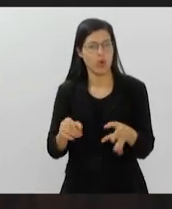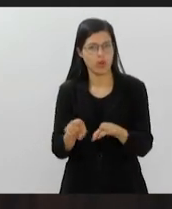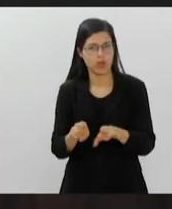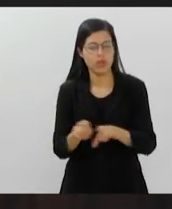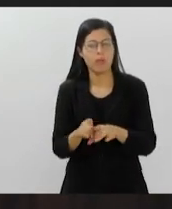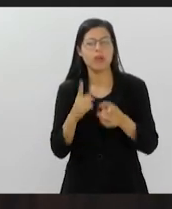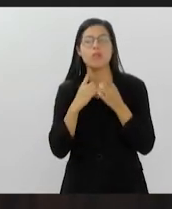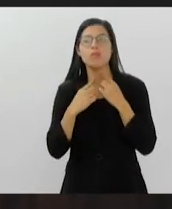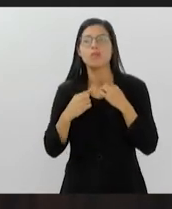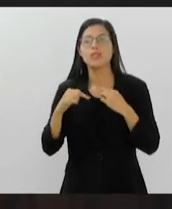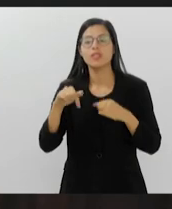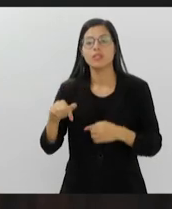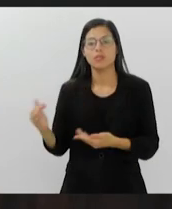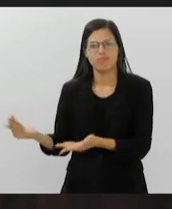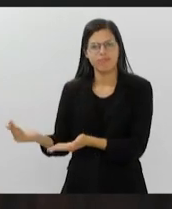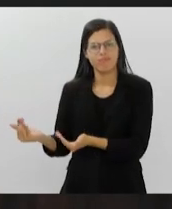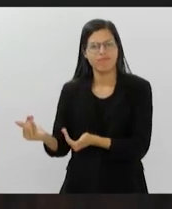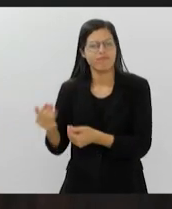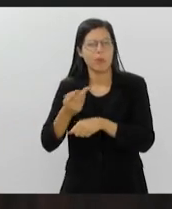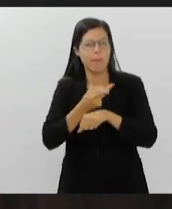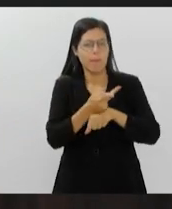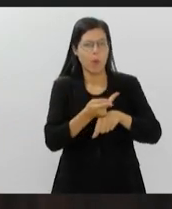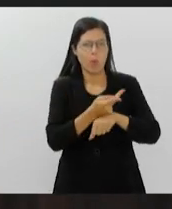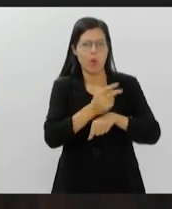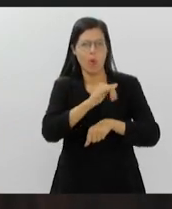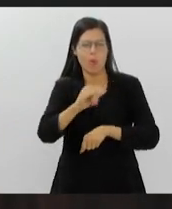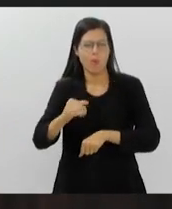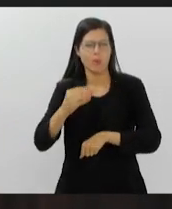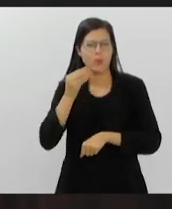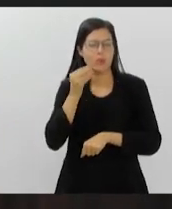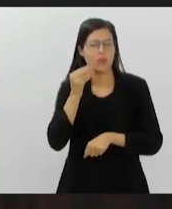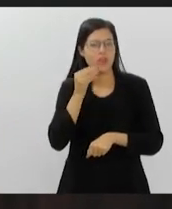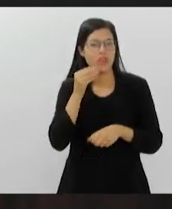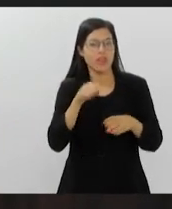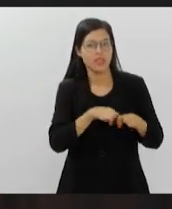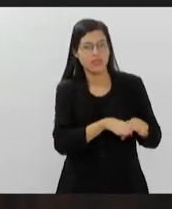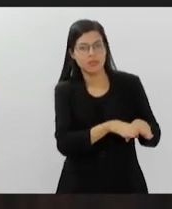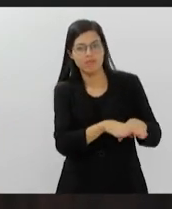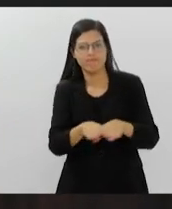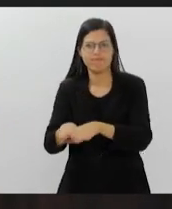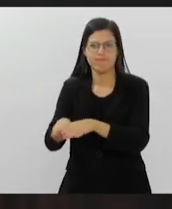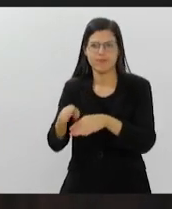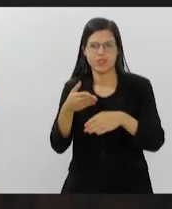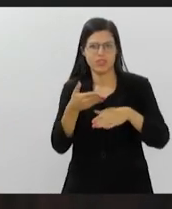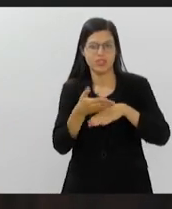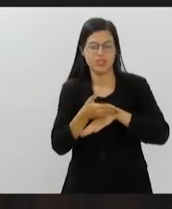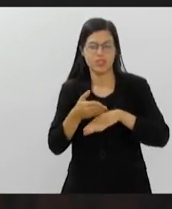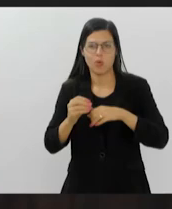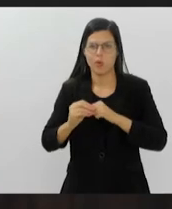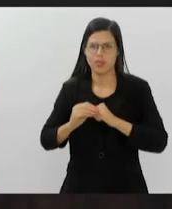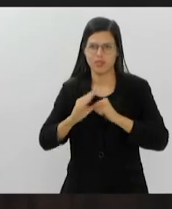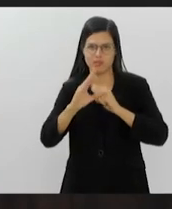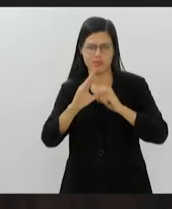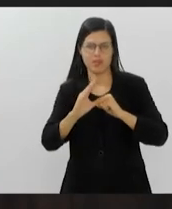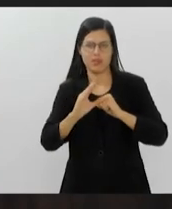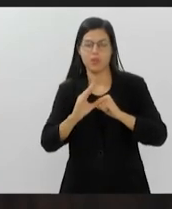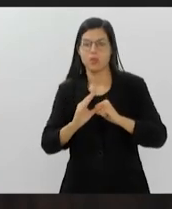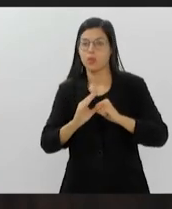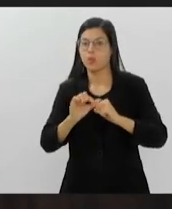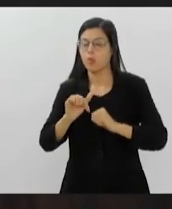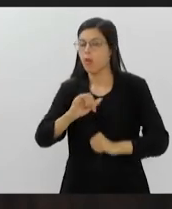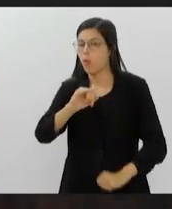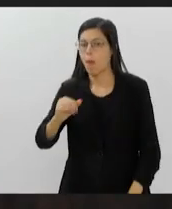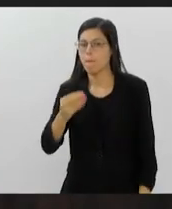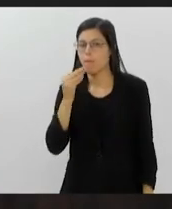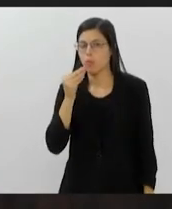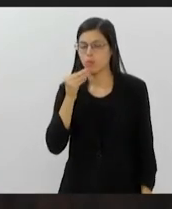uma juventude que busca oportunidade e igualdade de acesso ao conhecimento. Essa é uma chance única